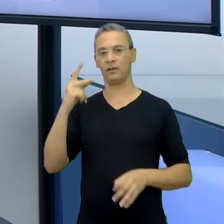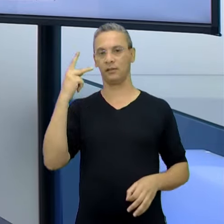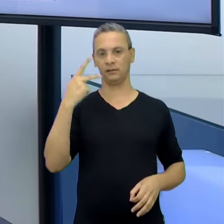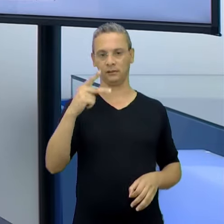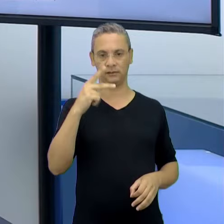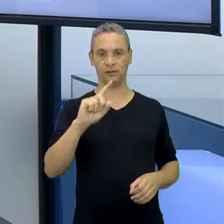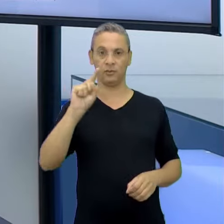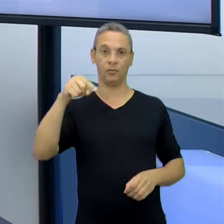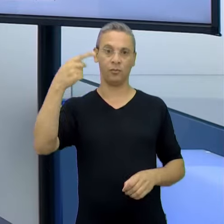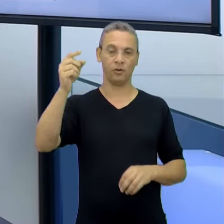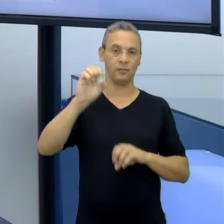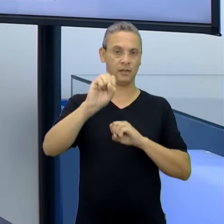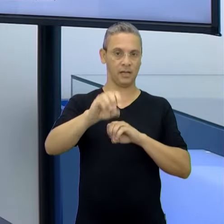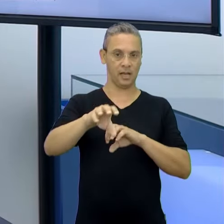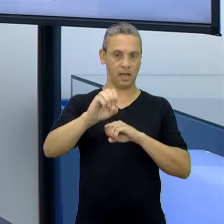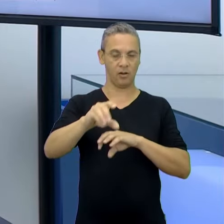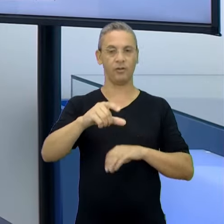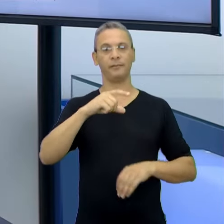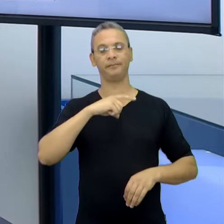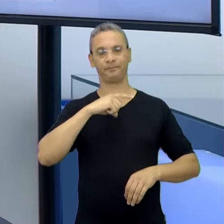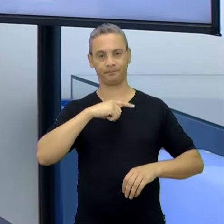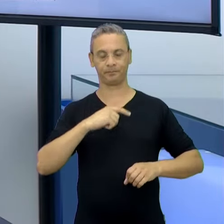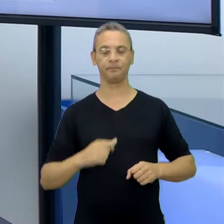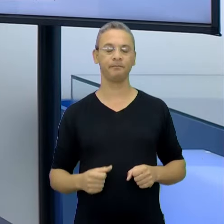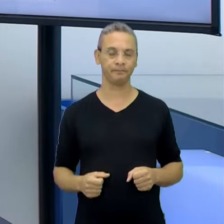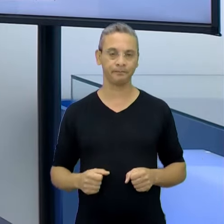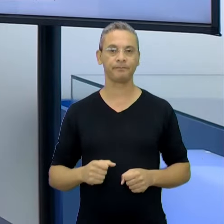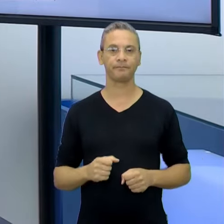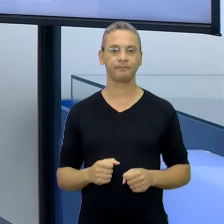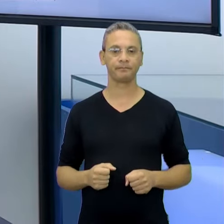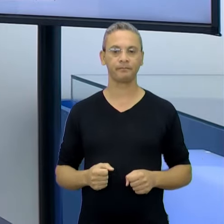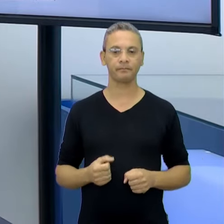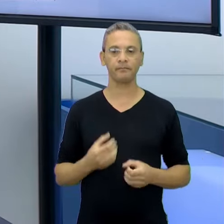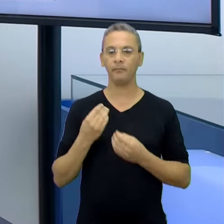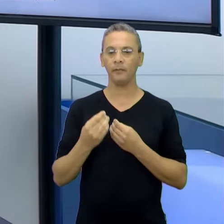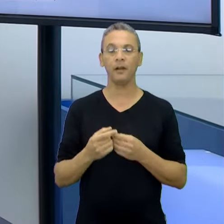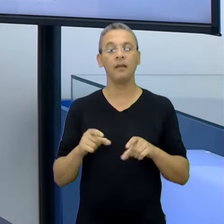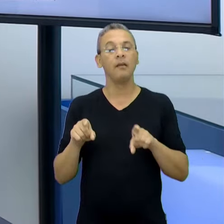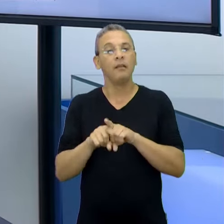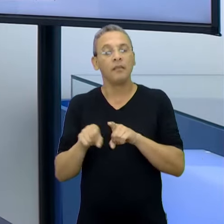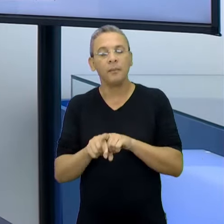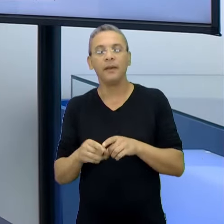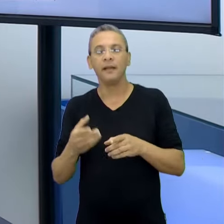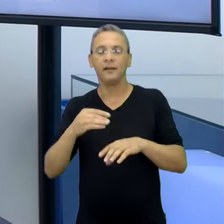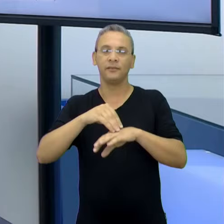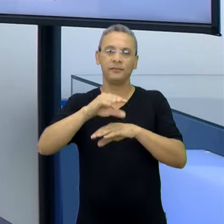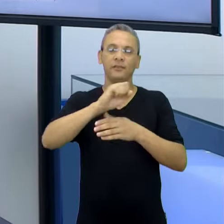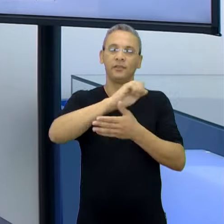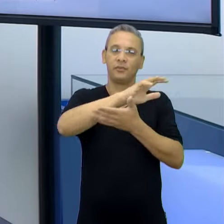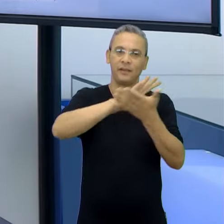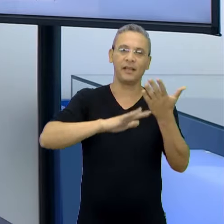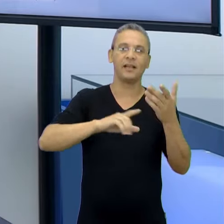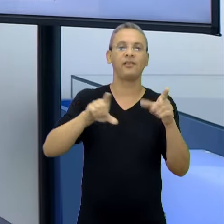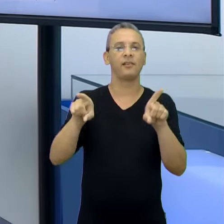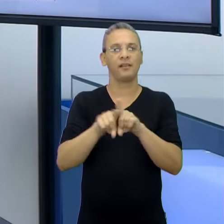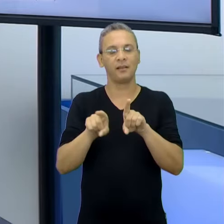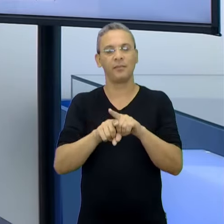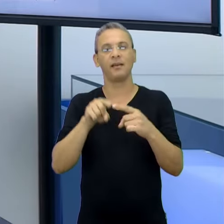para a nossa próxima aula, para o nosso próximo encontro. Além de todas essas atividades que eu passei para